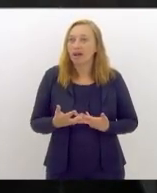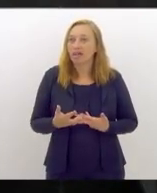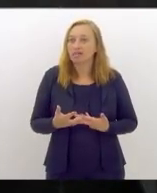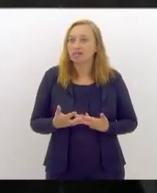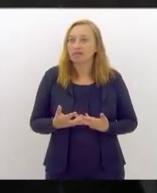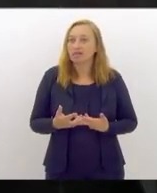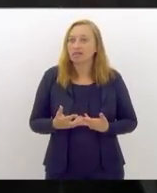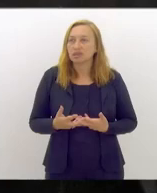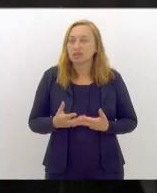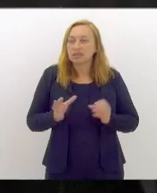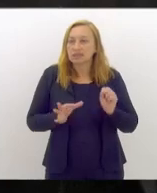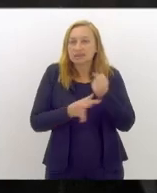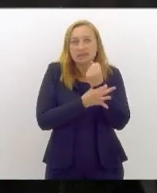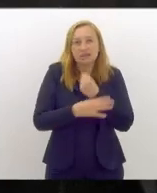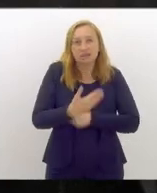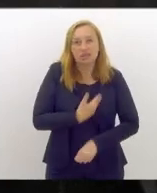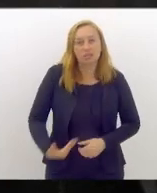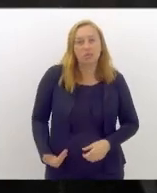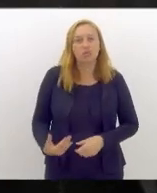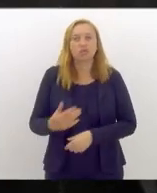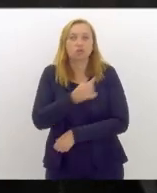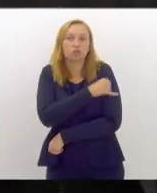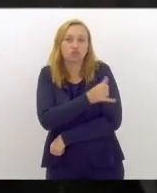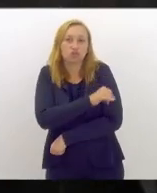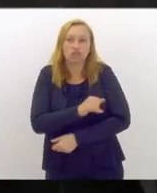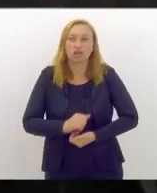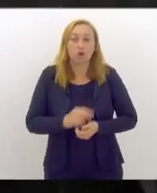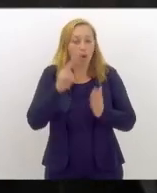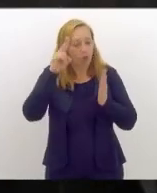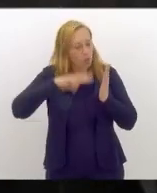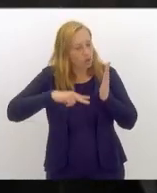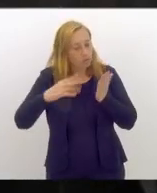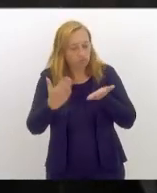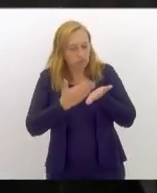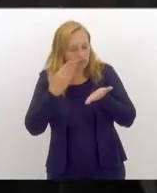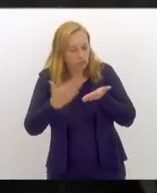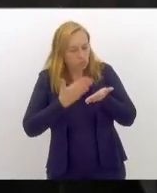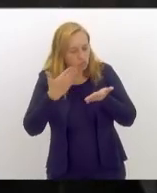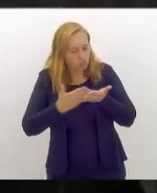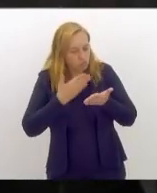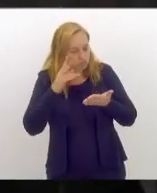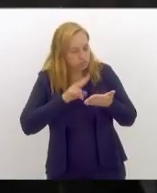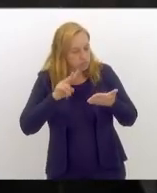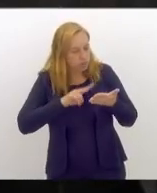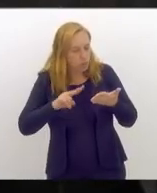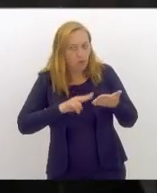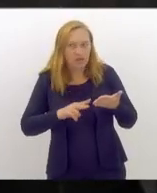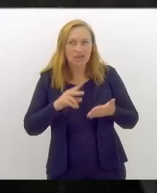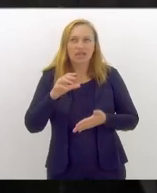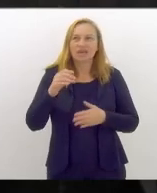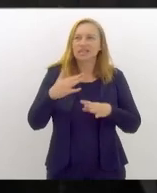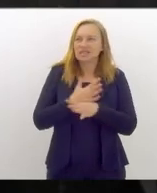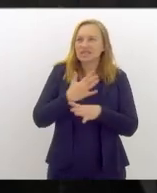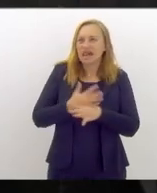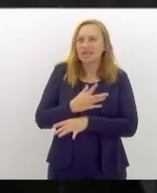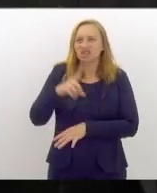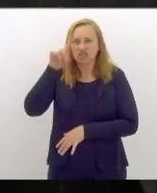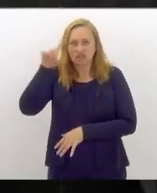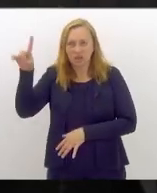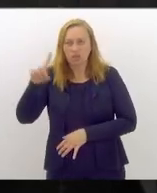pela questão da Segurança Pública do Rio de Janeiro eu li um livro o livro chamava a Cidade de Deus